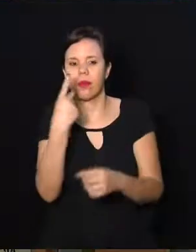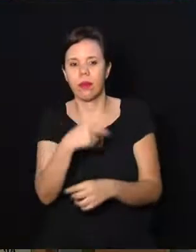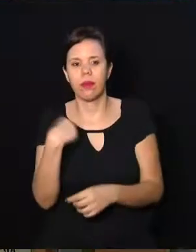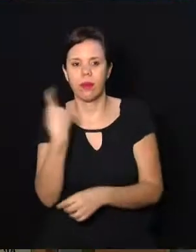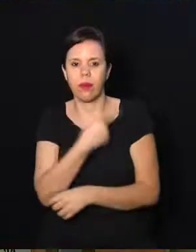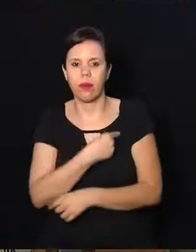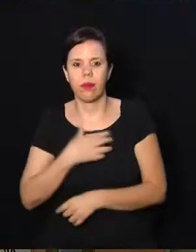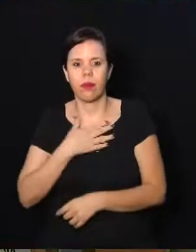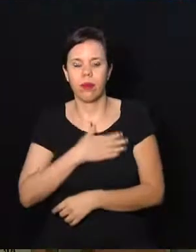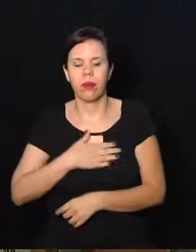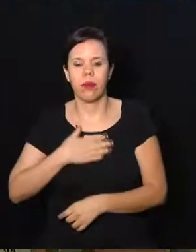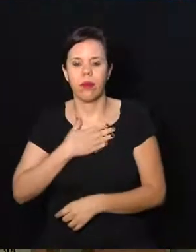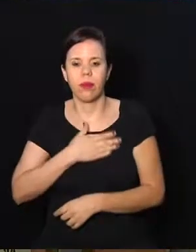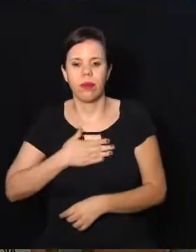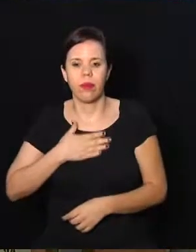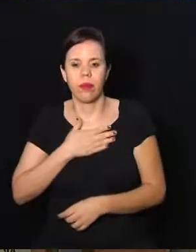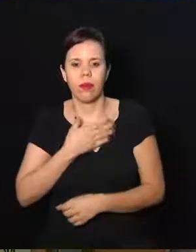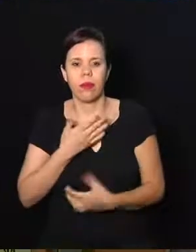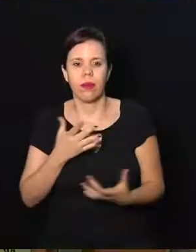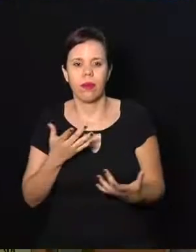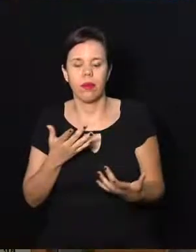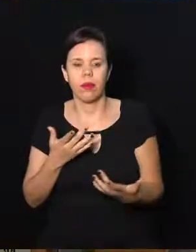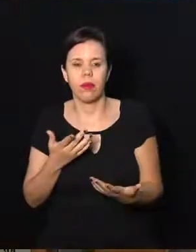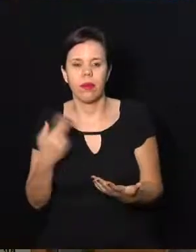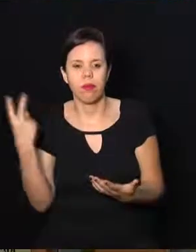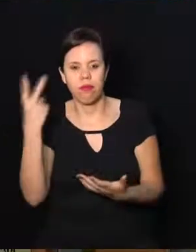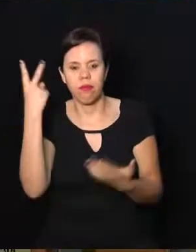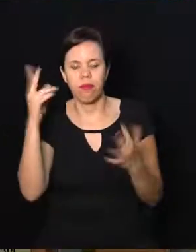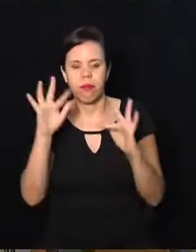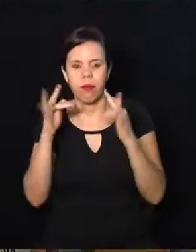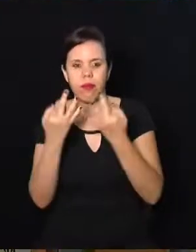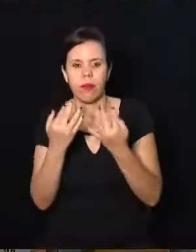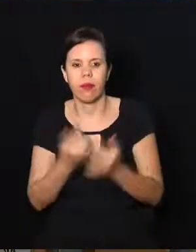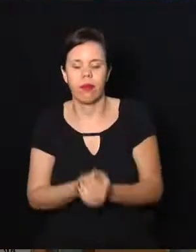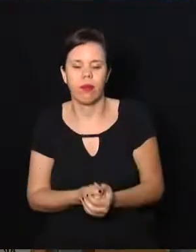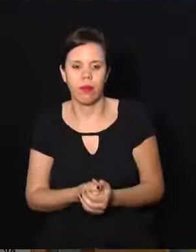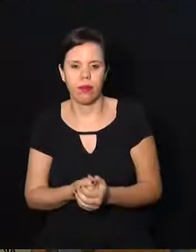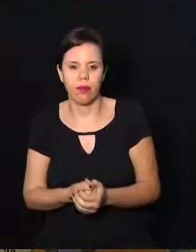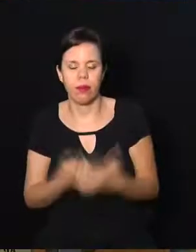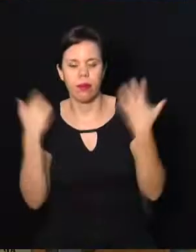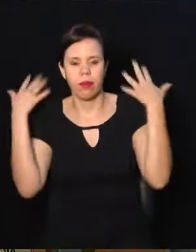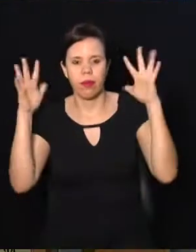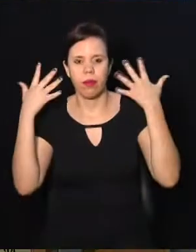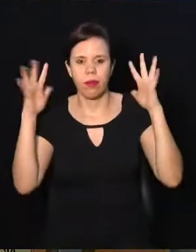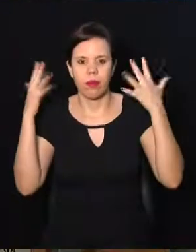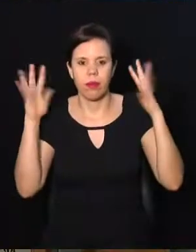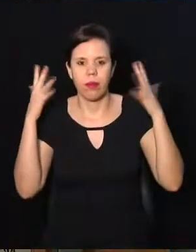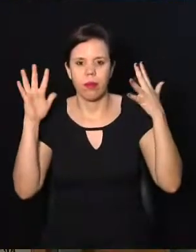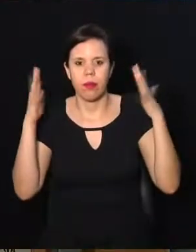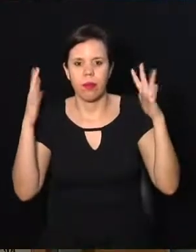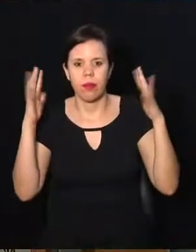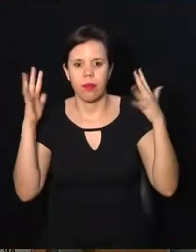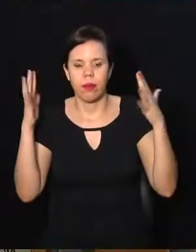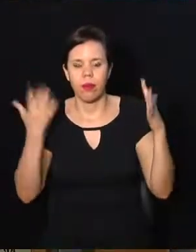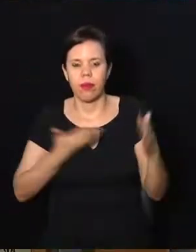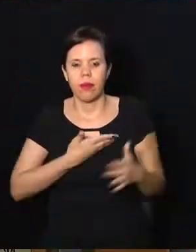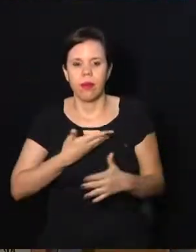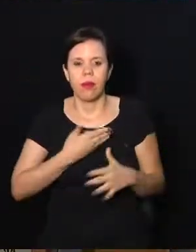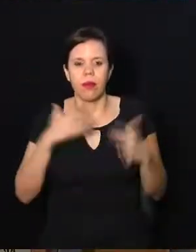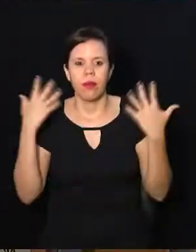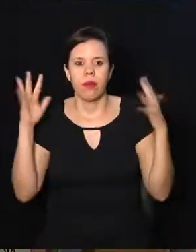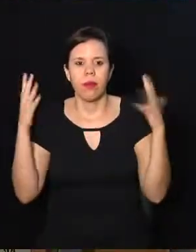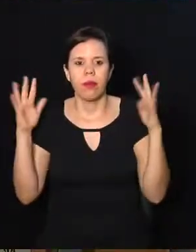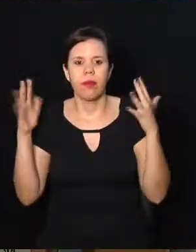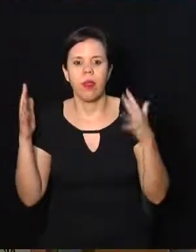nós não tem dinheiro que pague, a família. Por isso também uma salva de palmas para o nosso grande amigo.